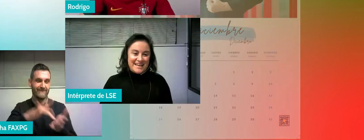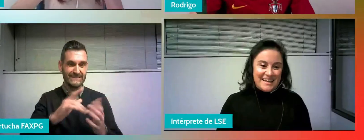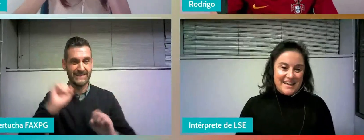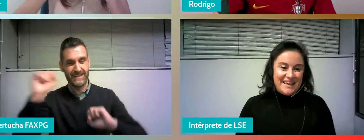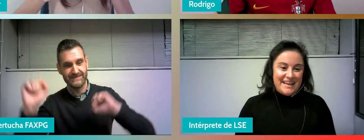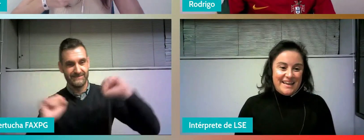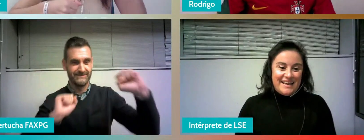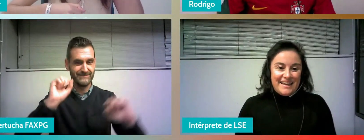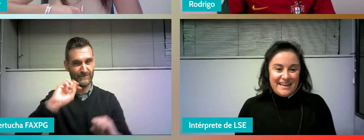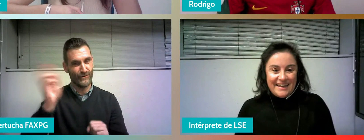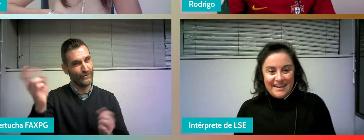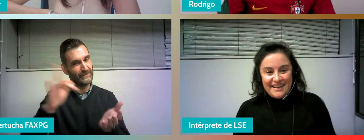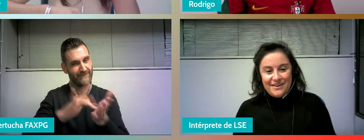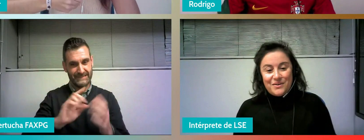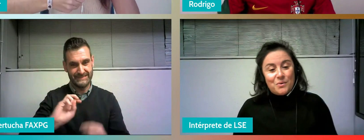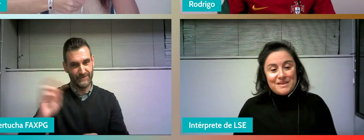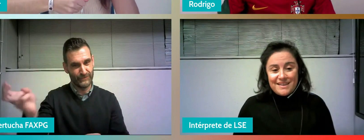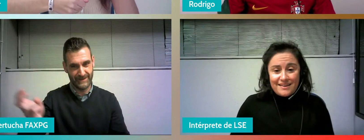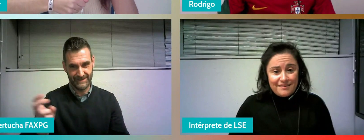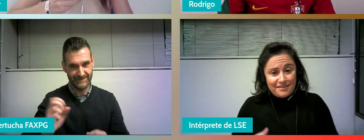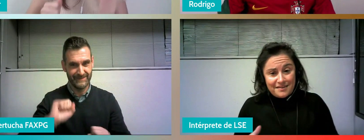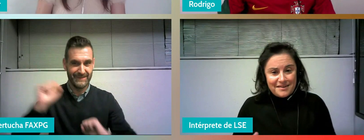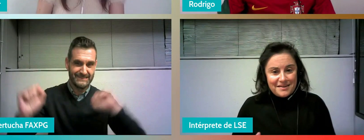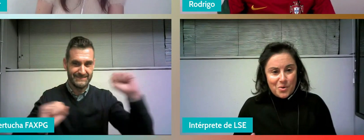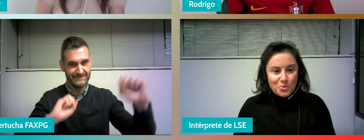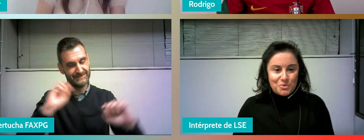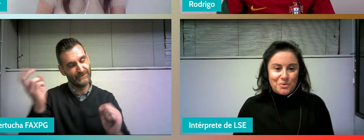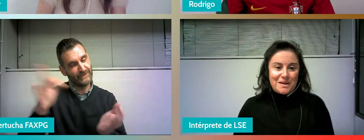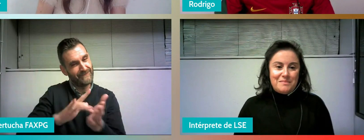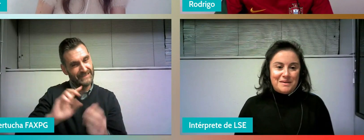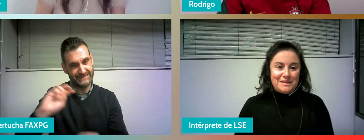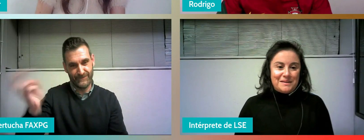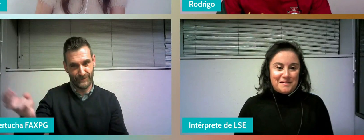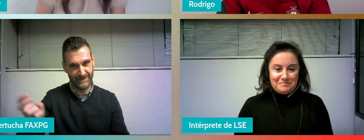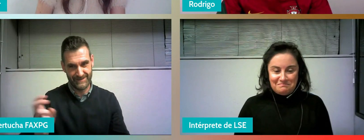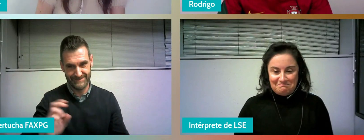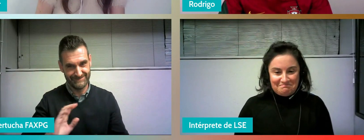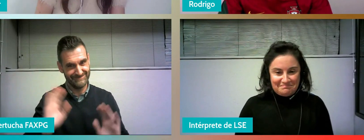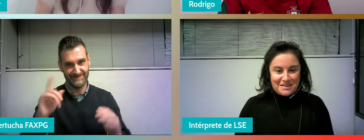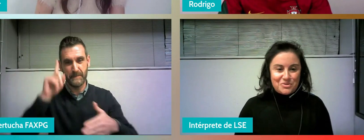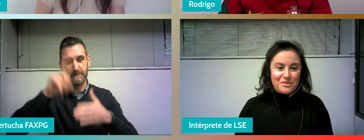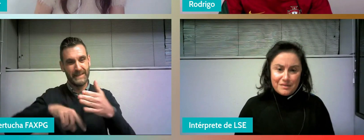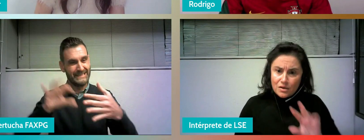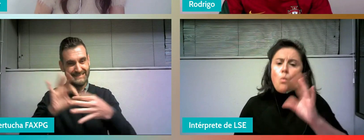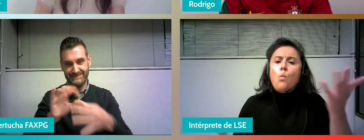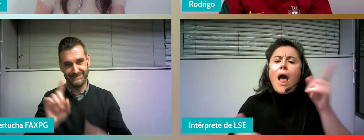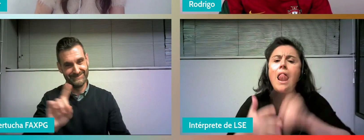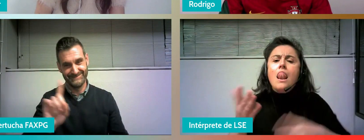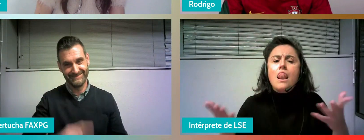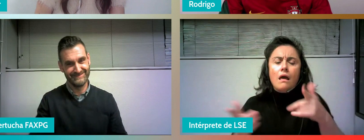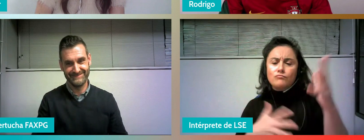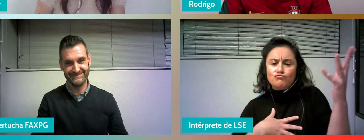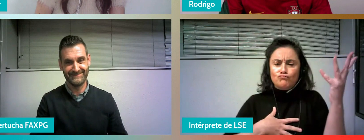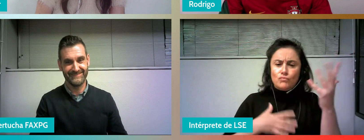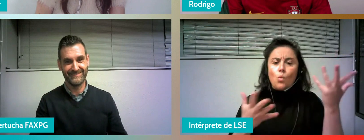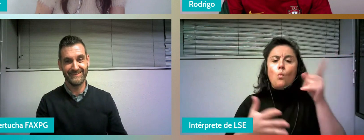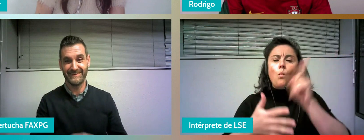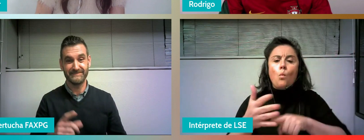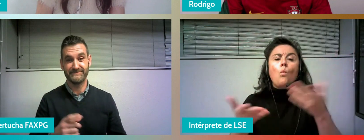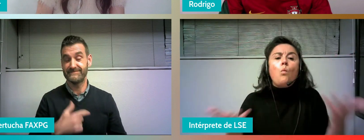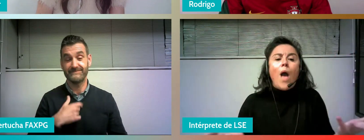Não. Como é? O mês da dança é outro, realmente. Sim, sí, qual?